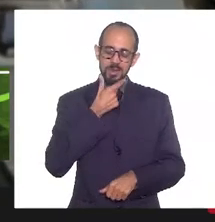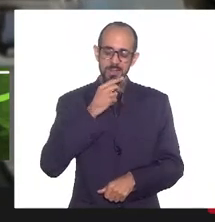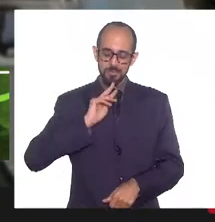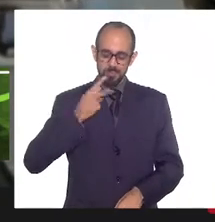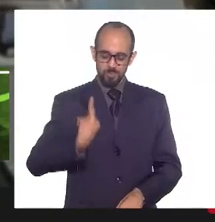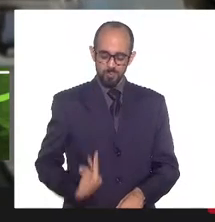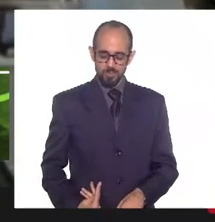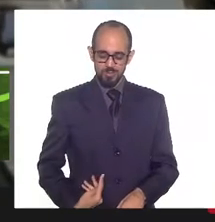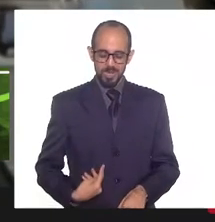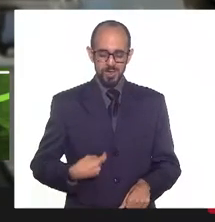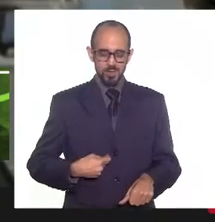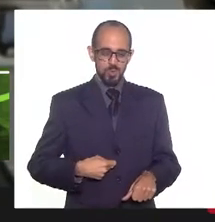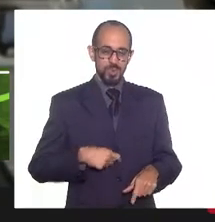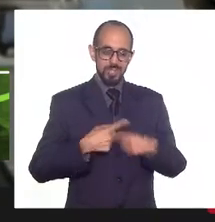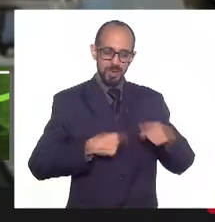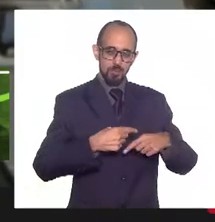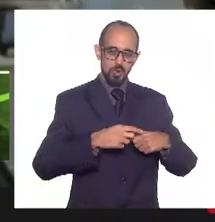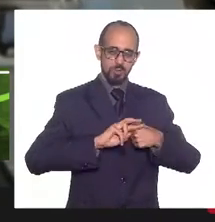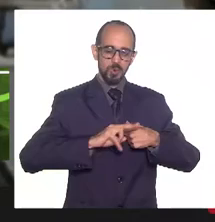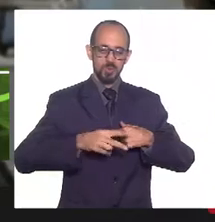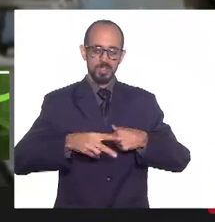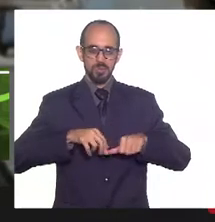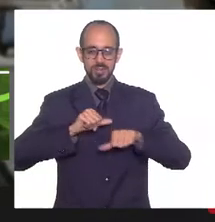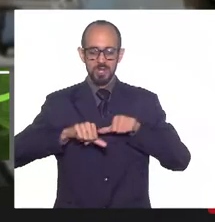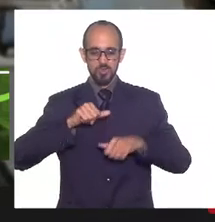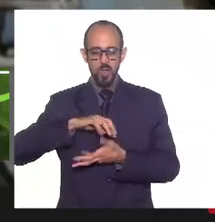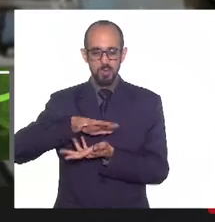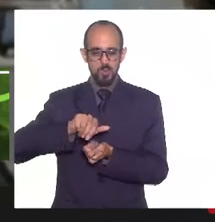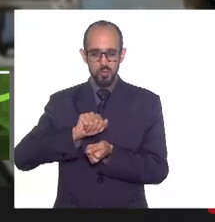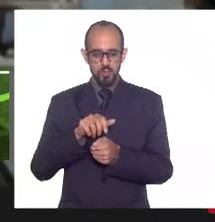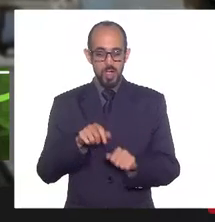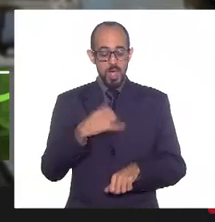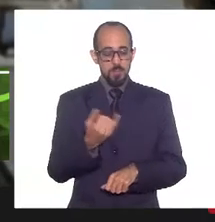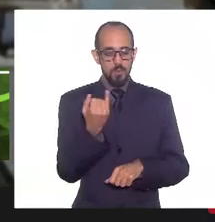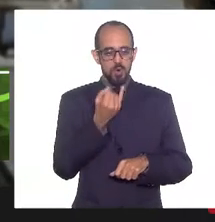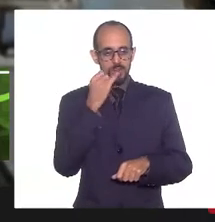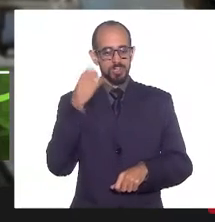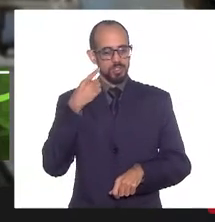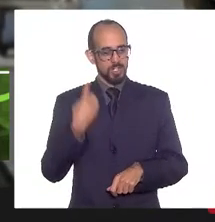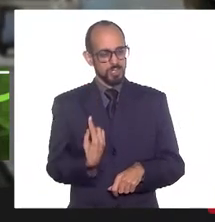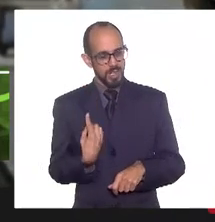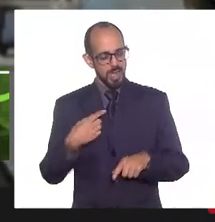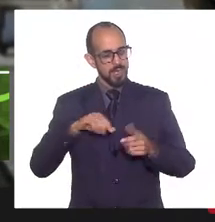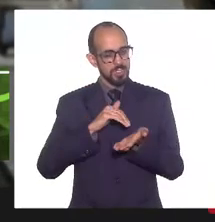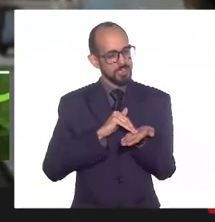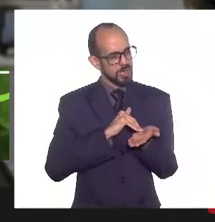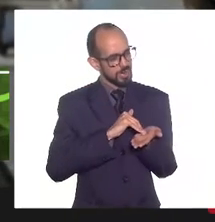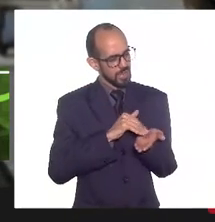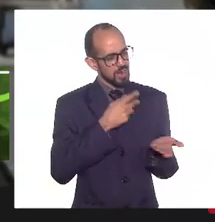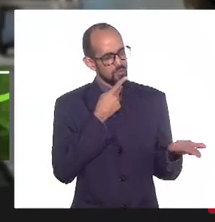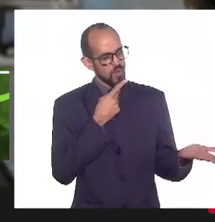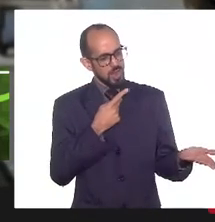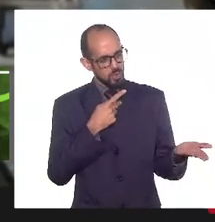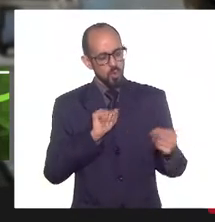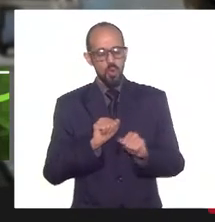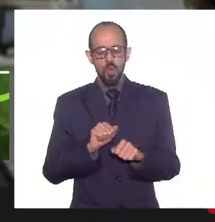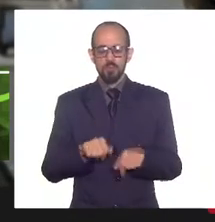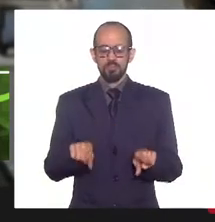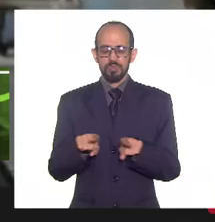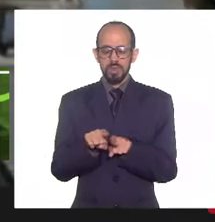mundo acho muito importante secretária Daniele toda a sua exposição aqui acho